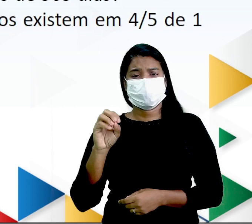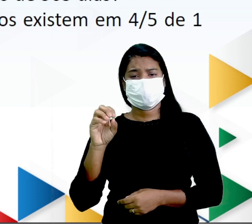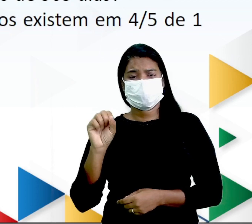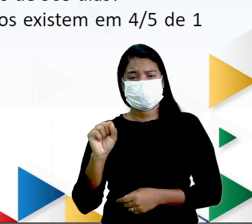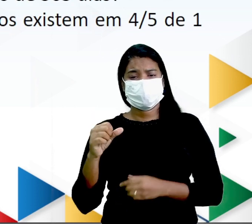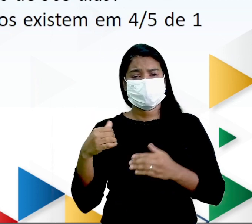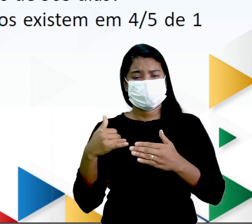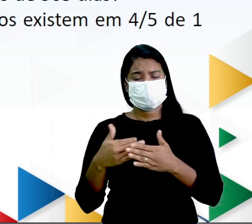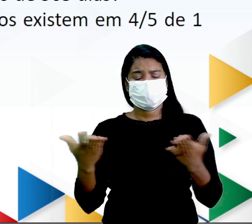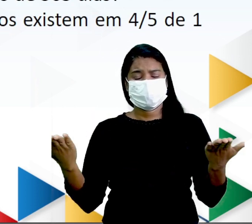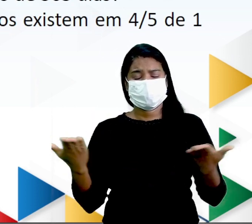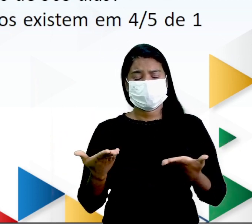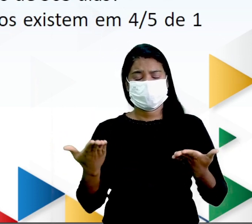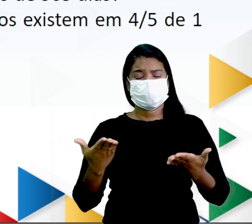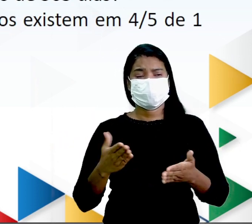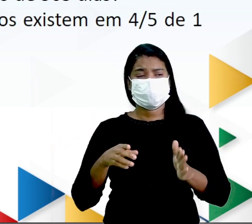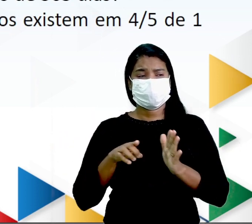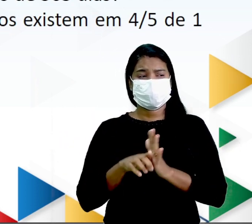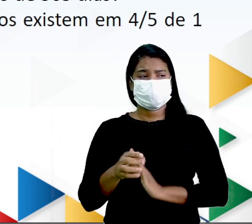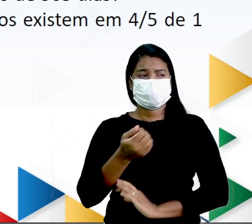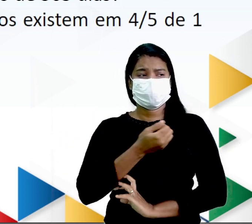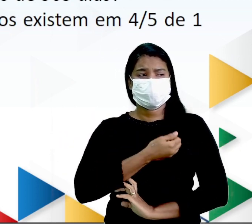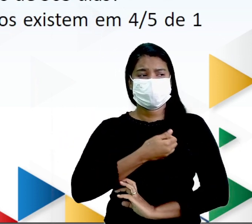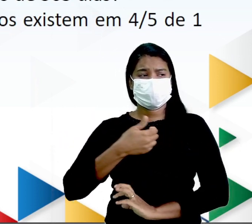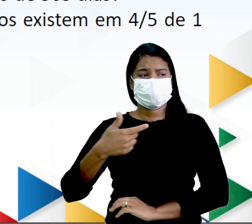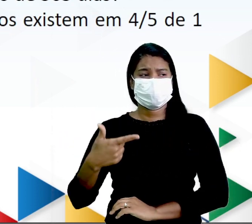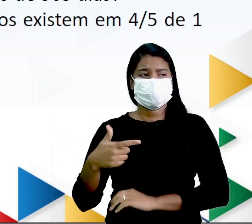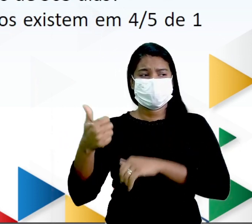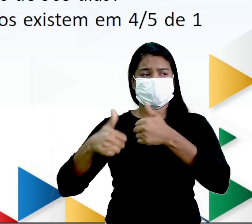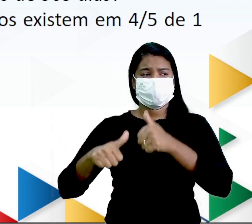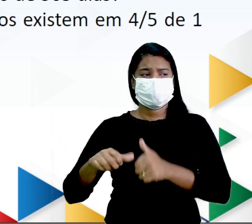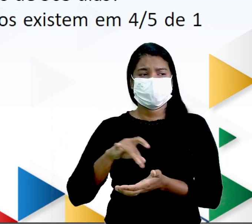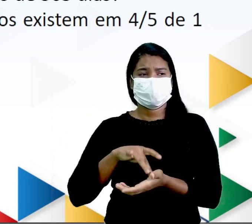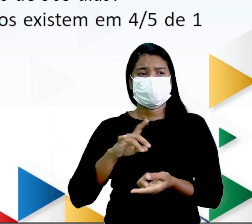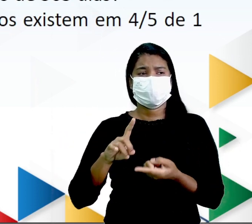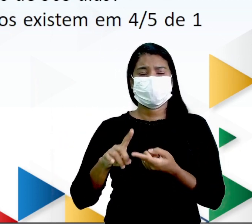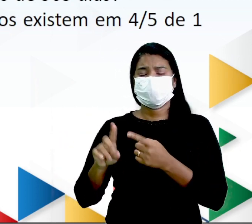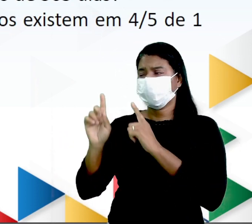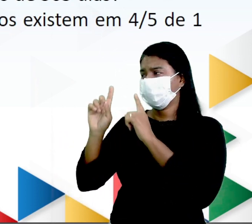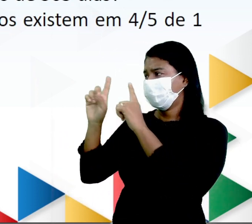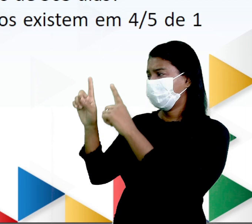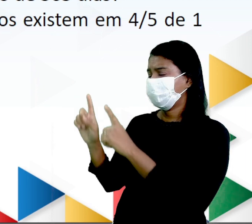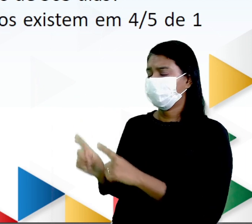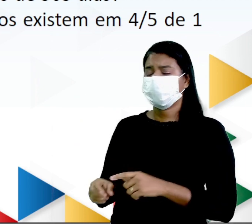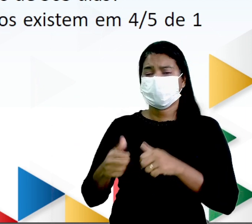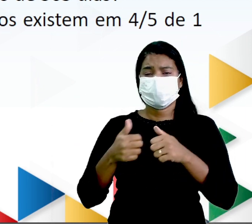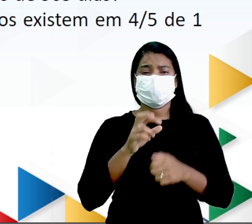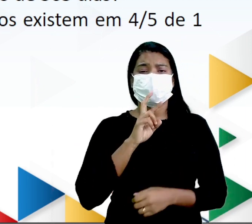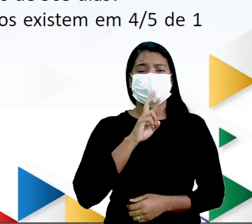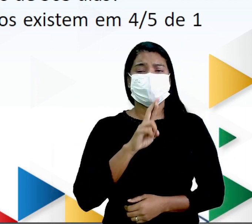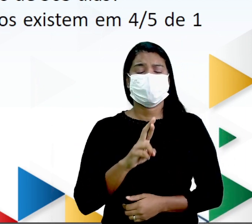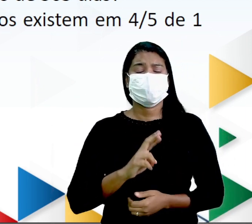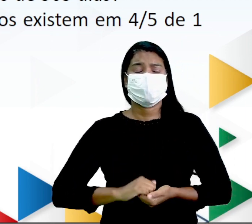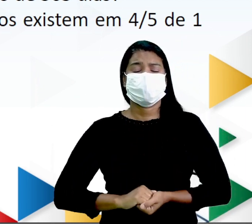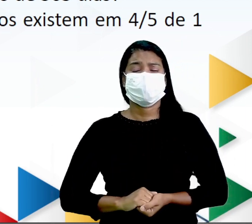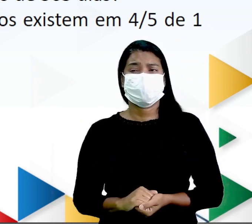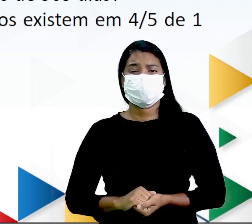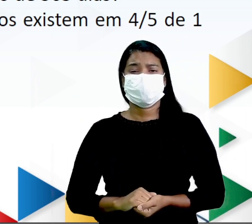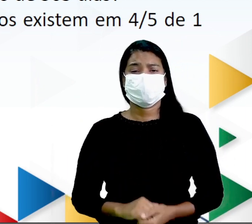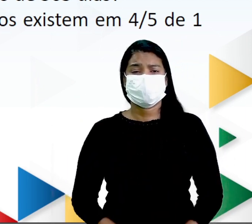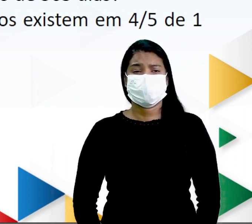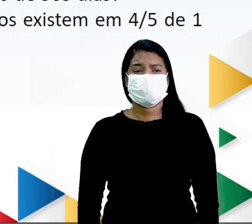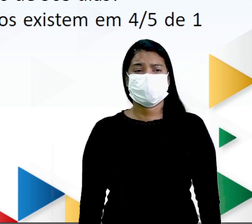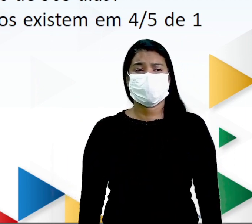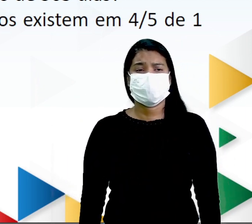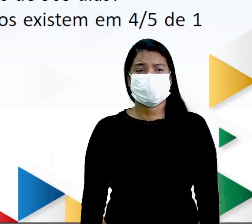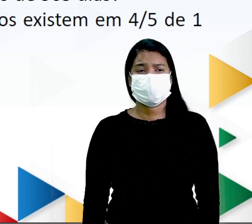vamos seguir para a questão 2. Utilize a calculadora e responde as seguintes